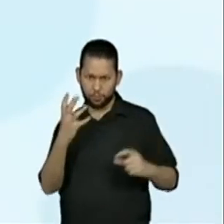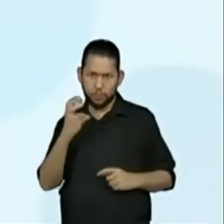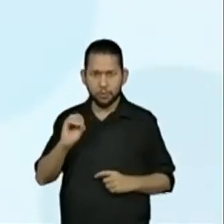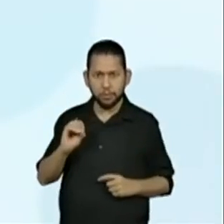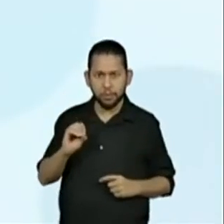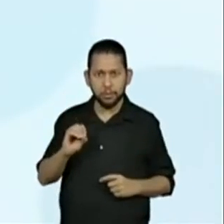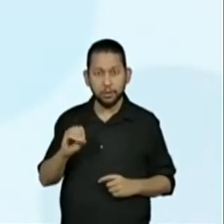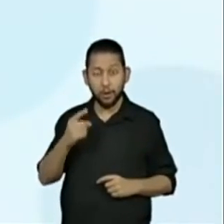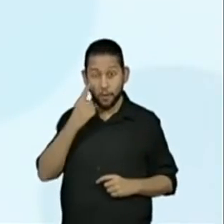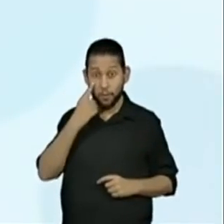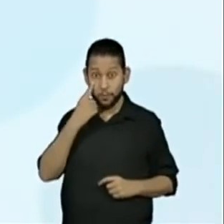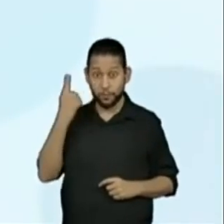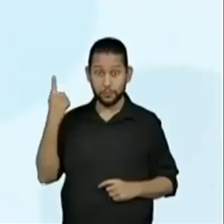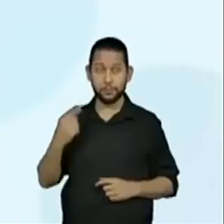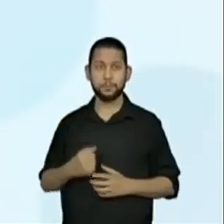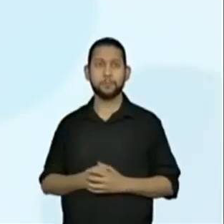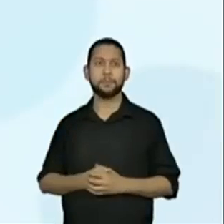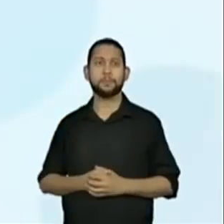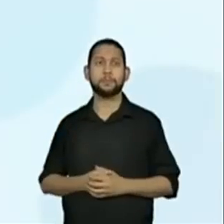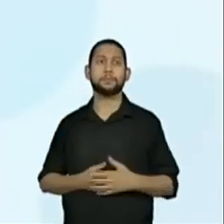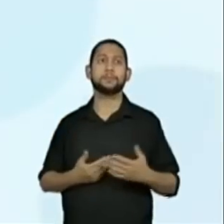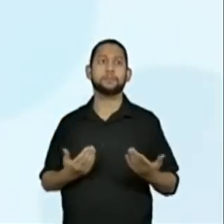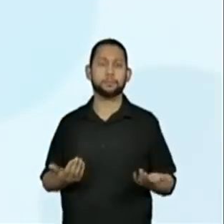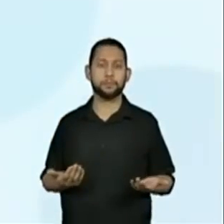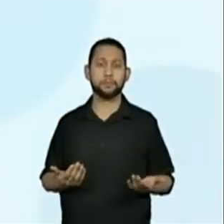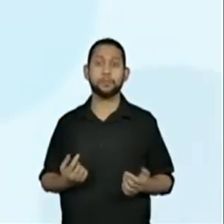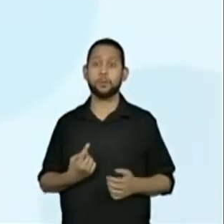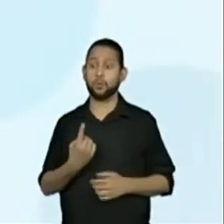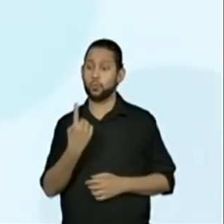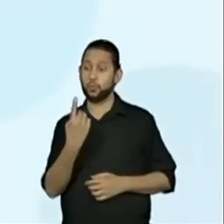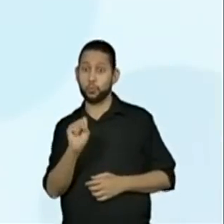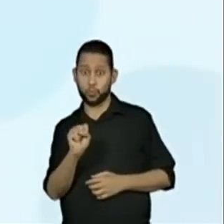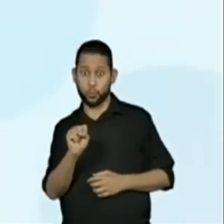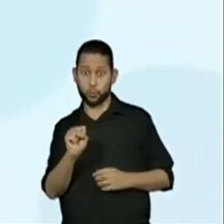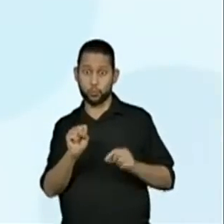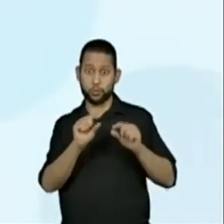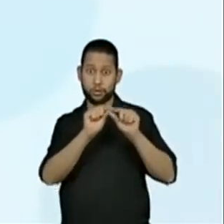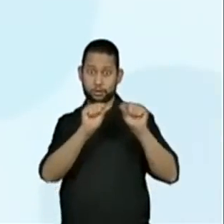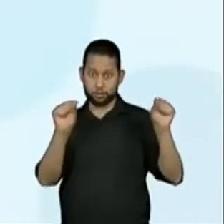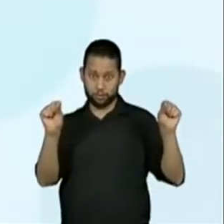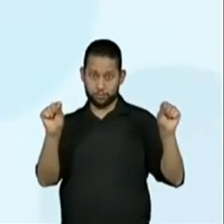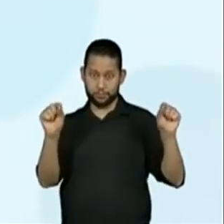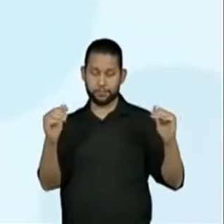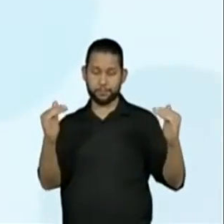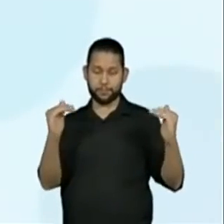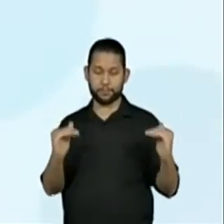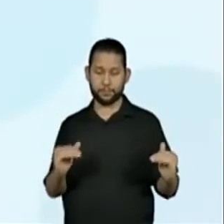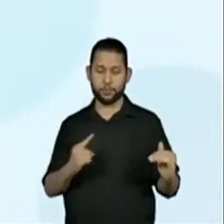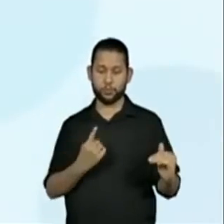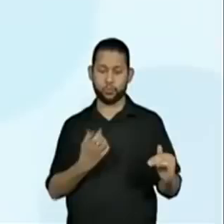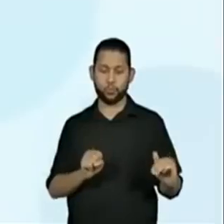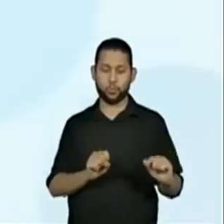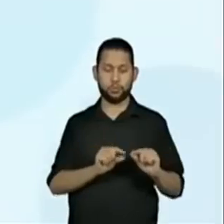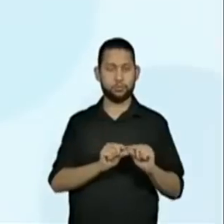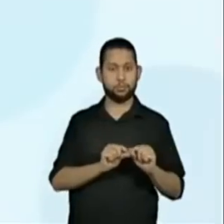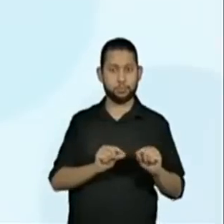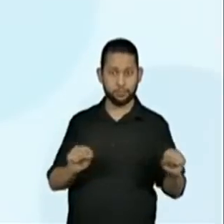vamos conferir eu já tenho 18 em cima 18